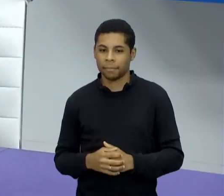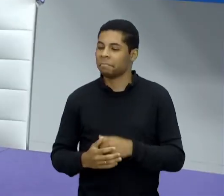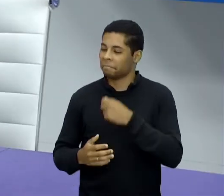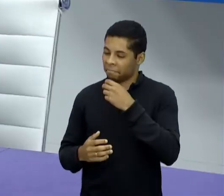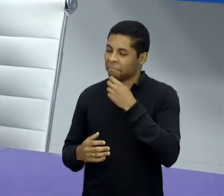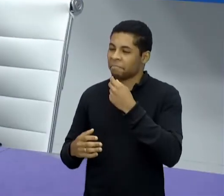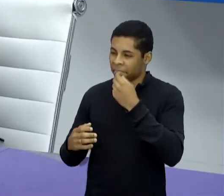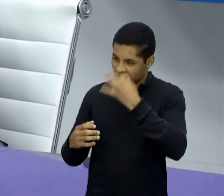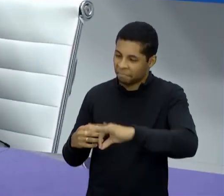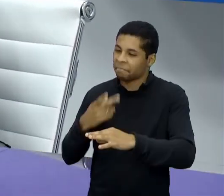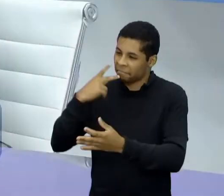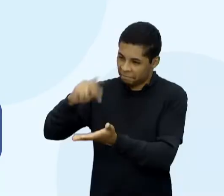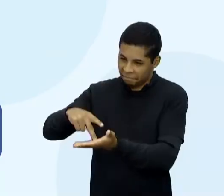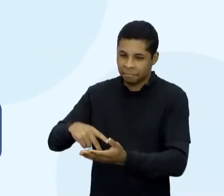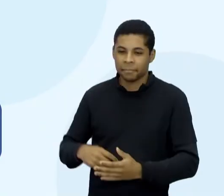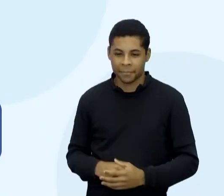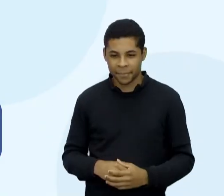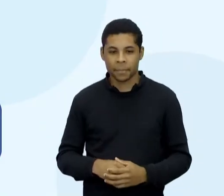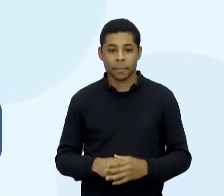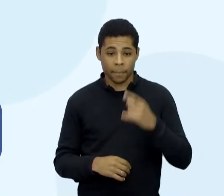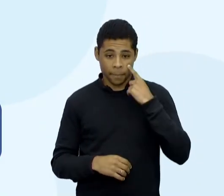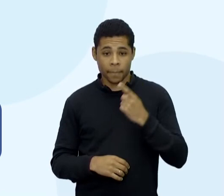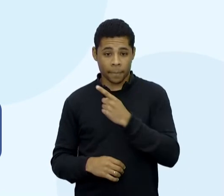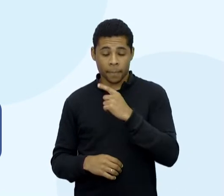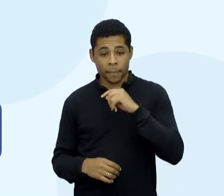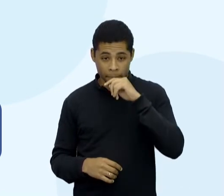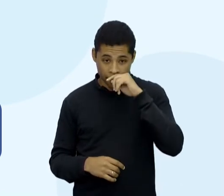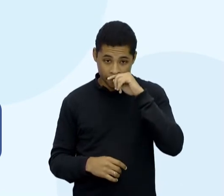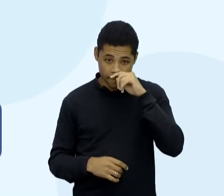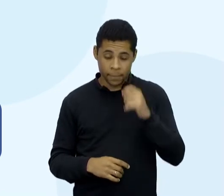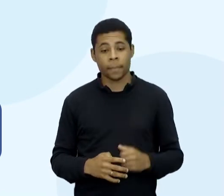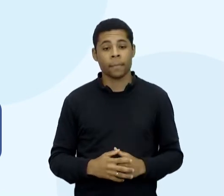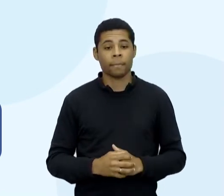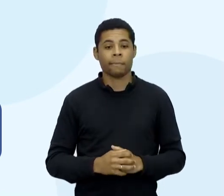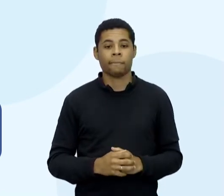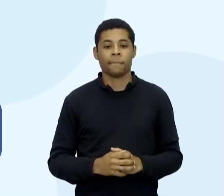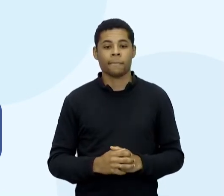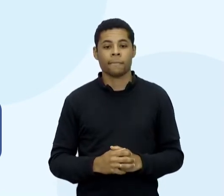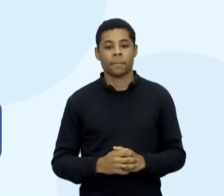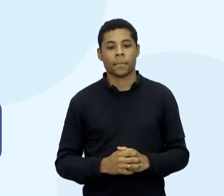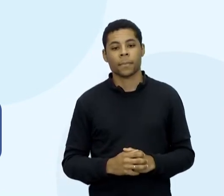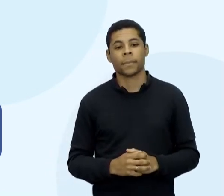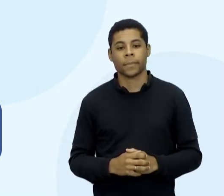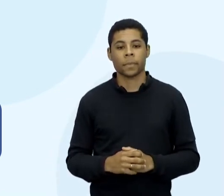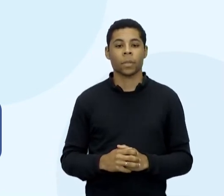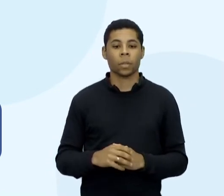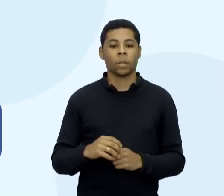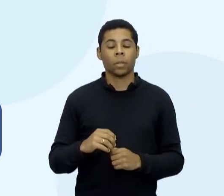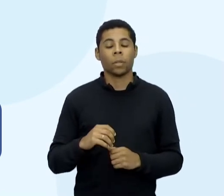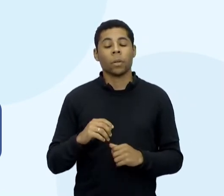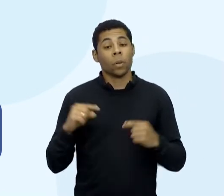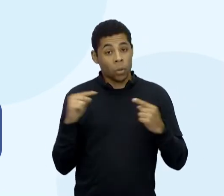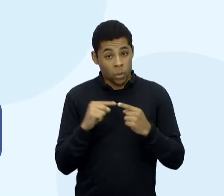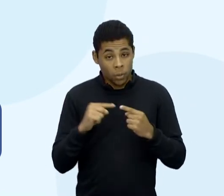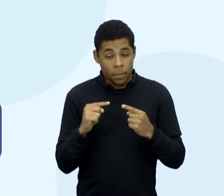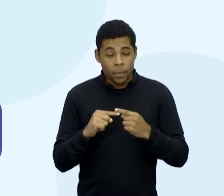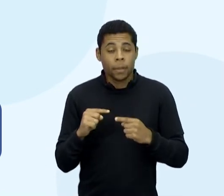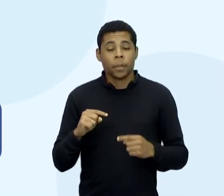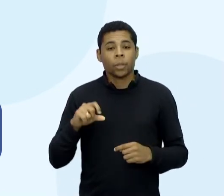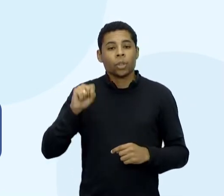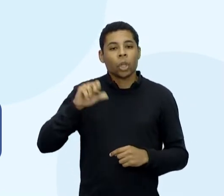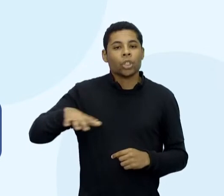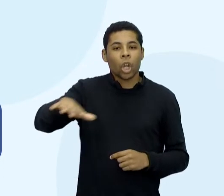sincerona, professora. Olha lá no LED, a gente está vendo aqui, em sociologia, a gente